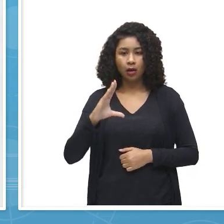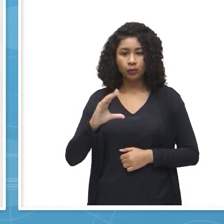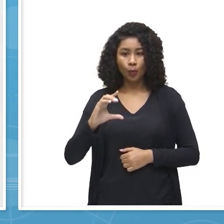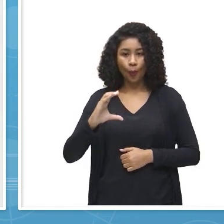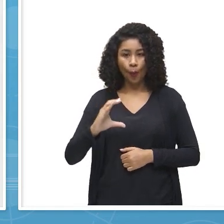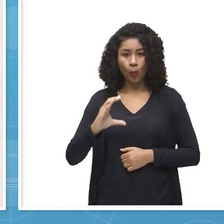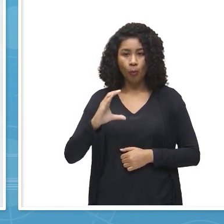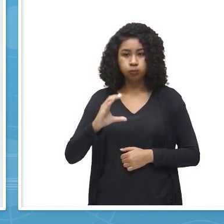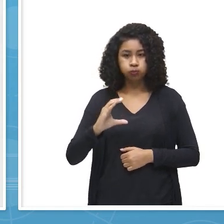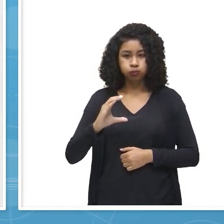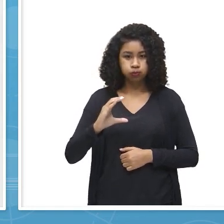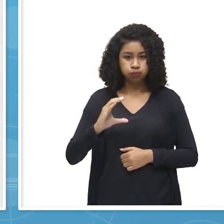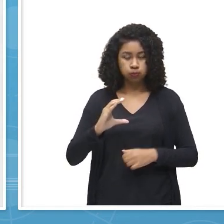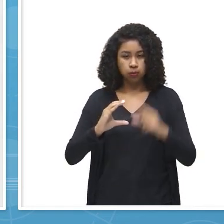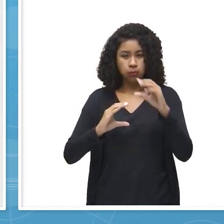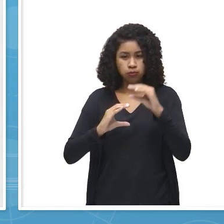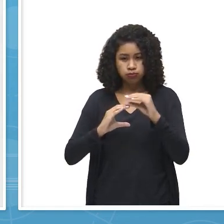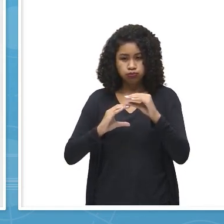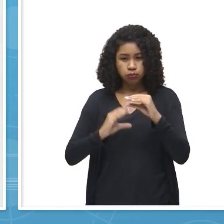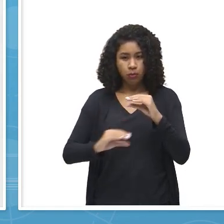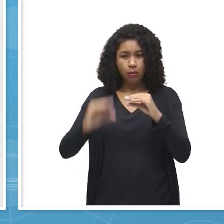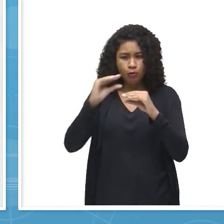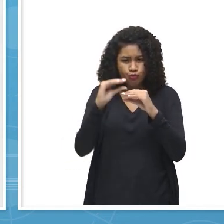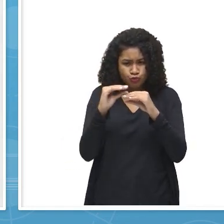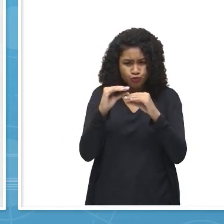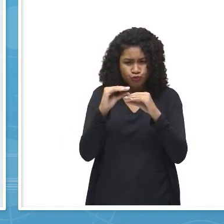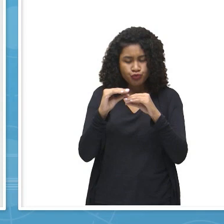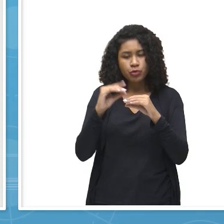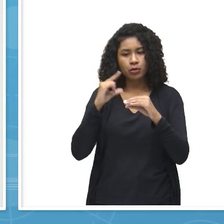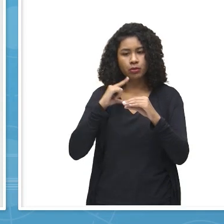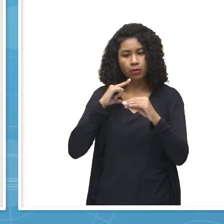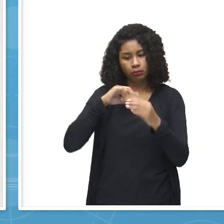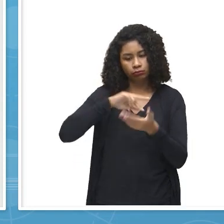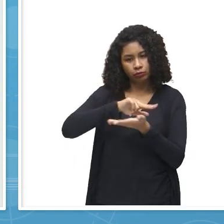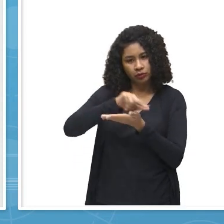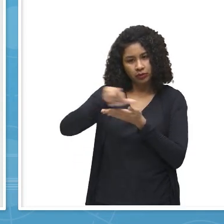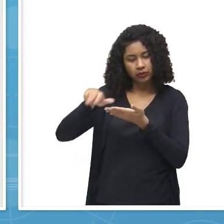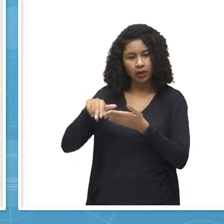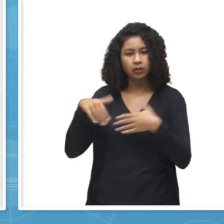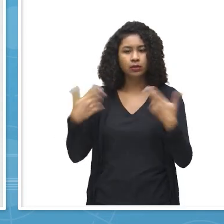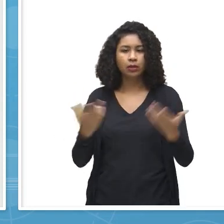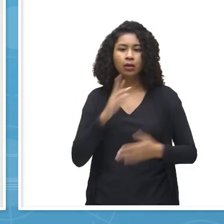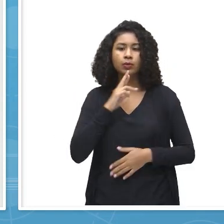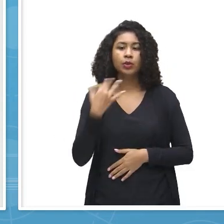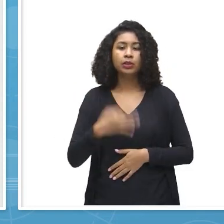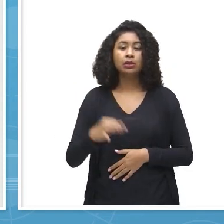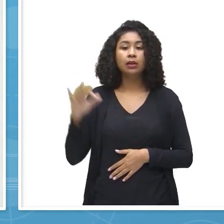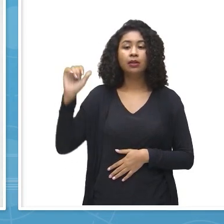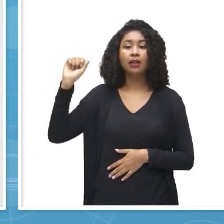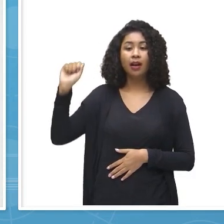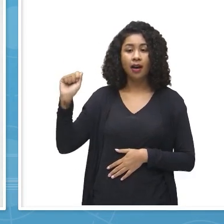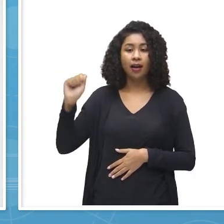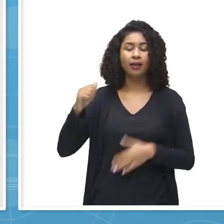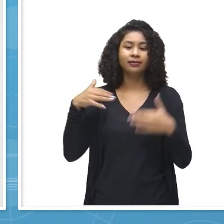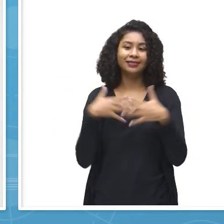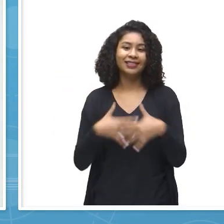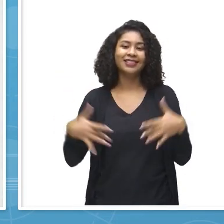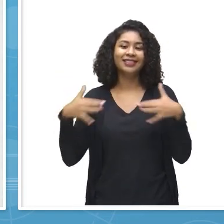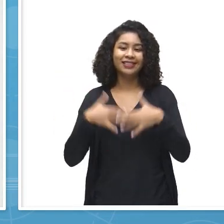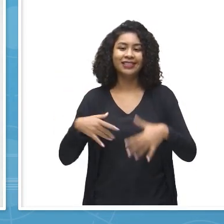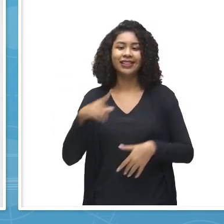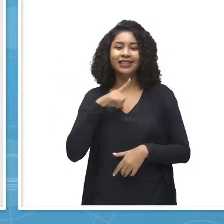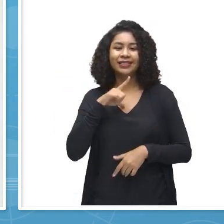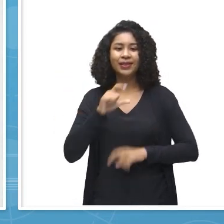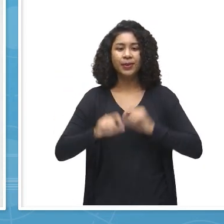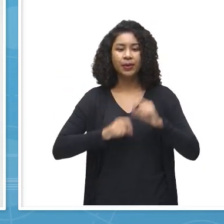as células cúbicas e as células colunares. Então, a letra A é a correta, né? Então, o tecido epitelial pode ter